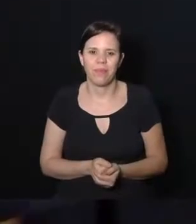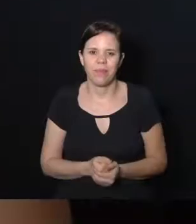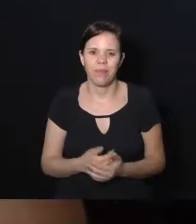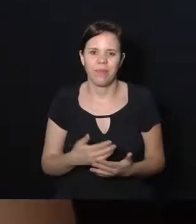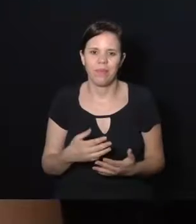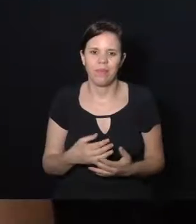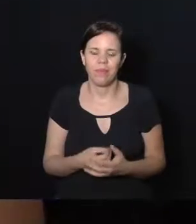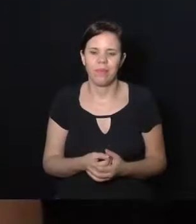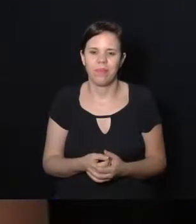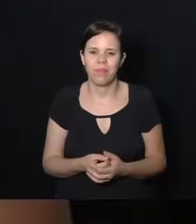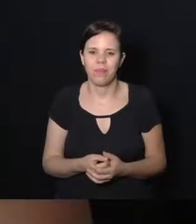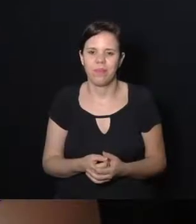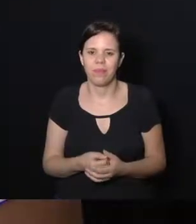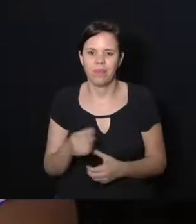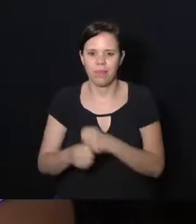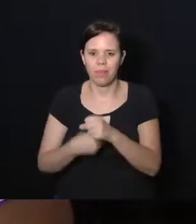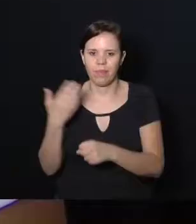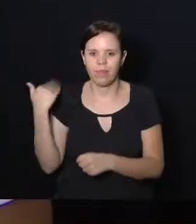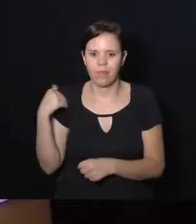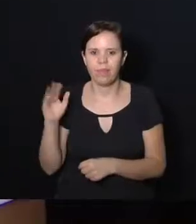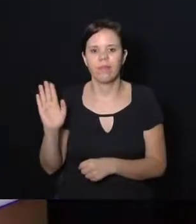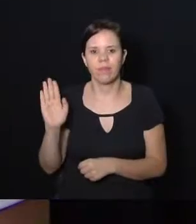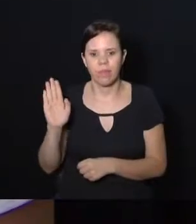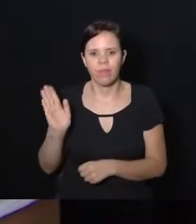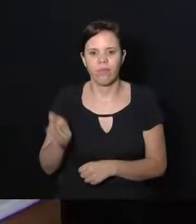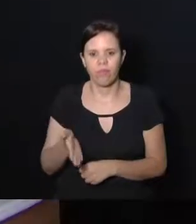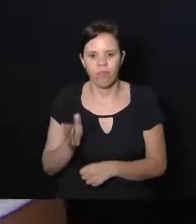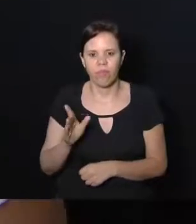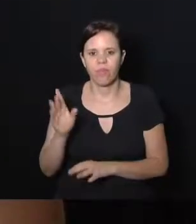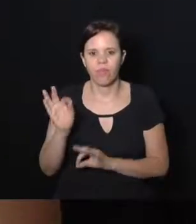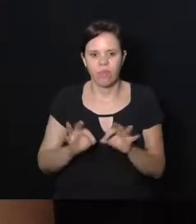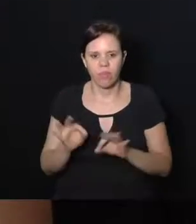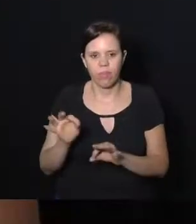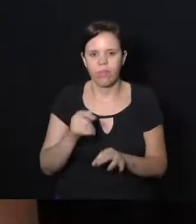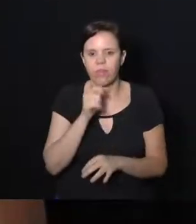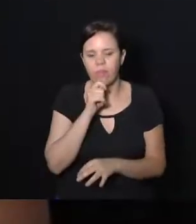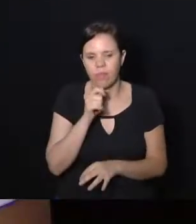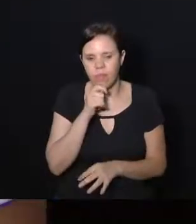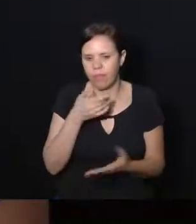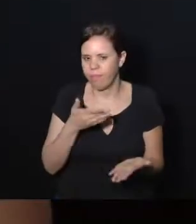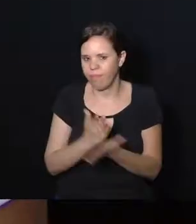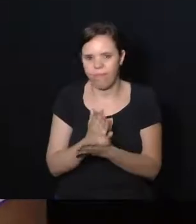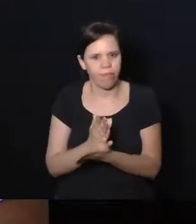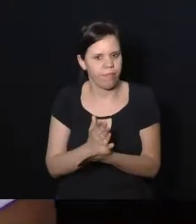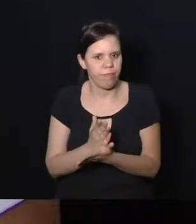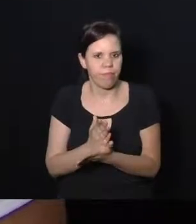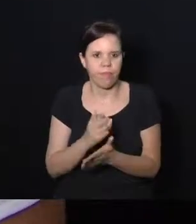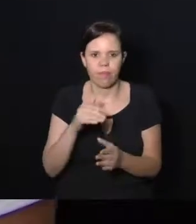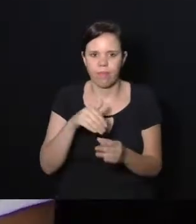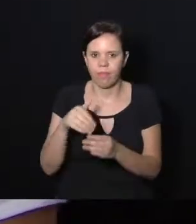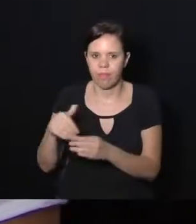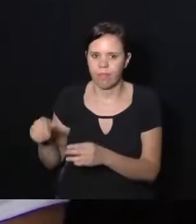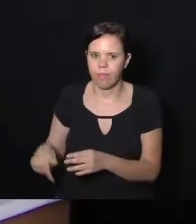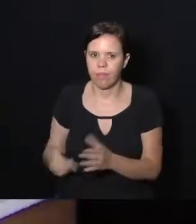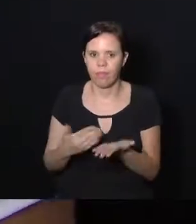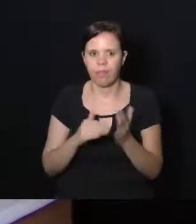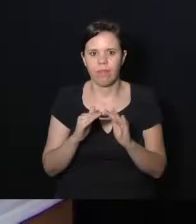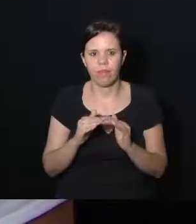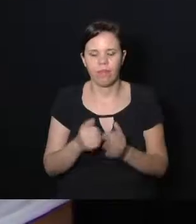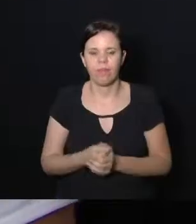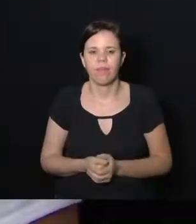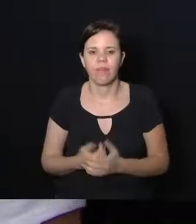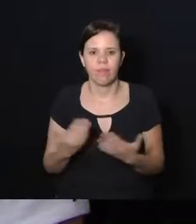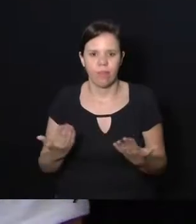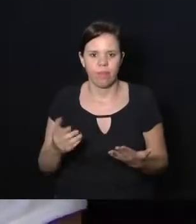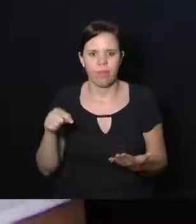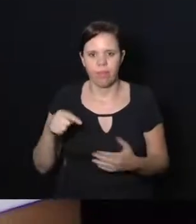bela. Ano passado eu já tinha me candidatado para o projeto, só que eu não passei com a eleição aqui da escola. E